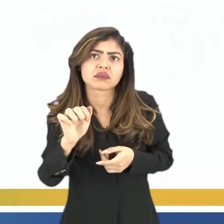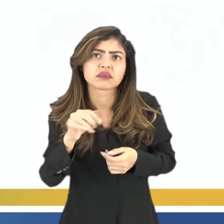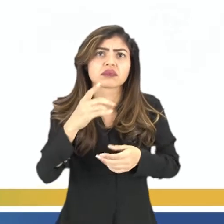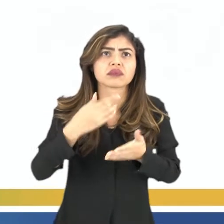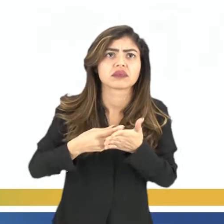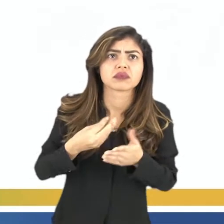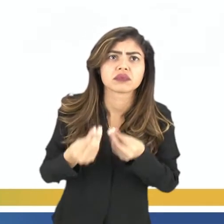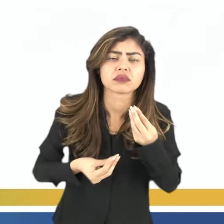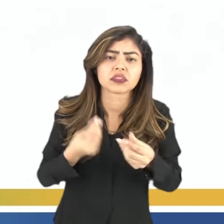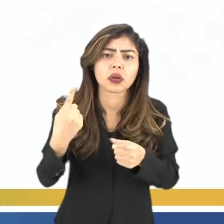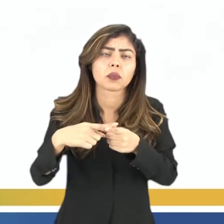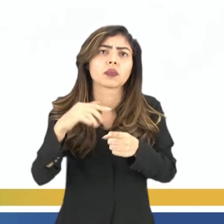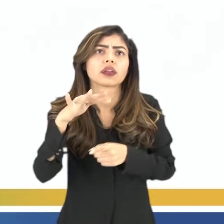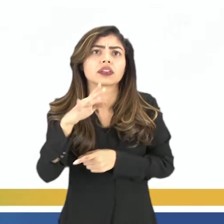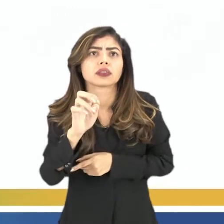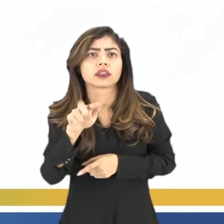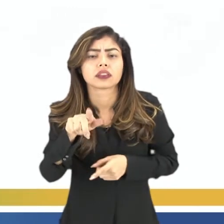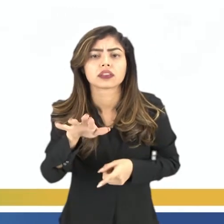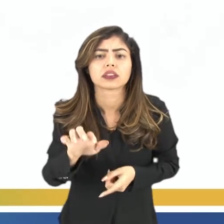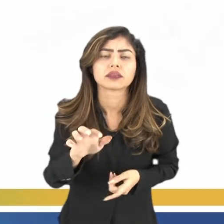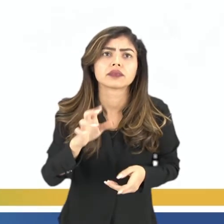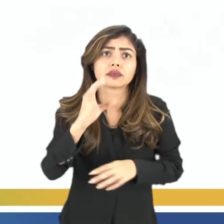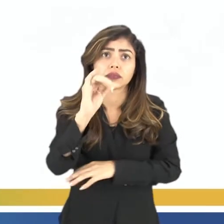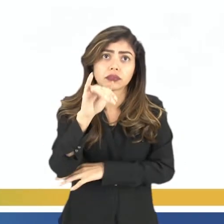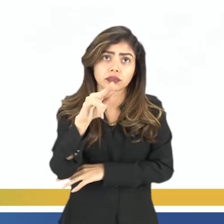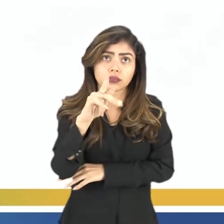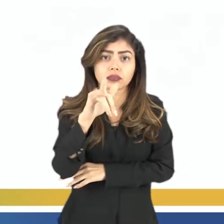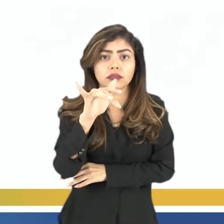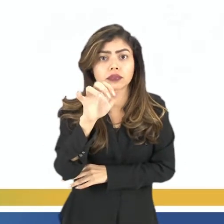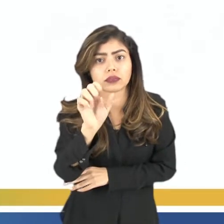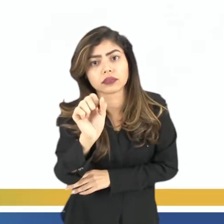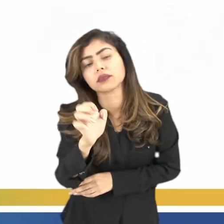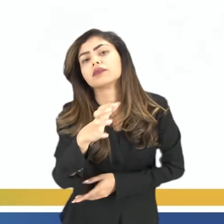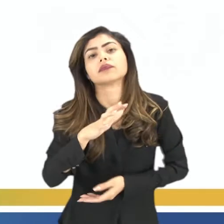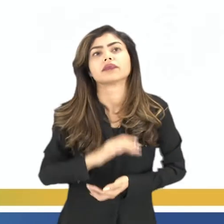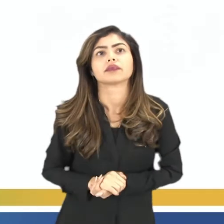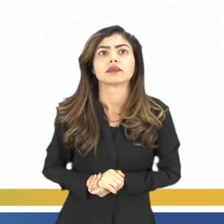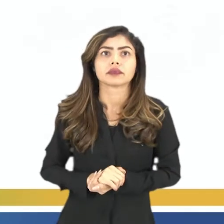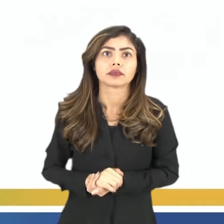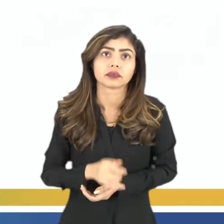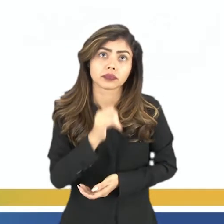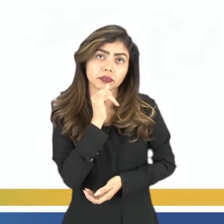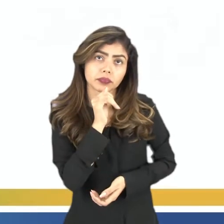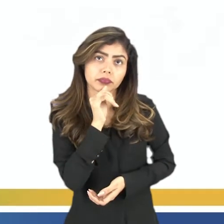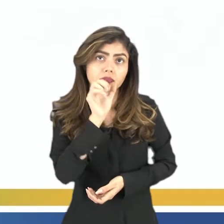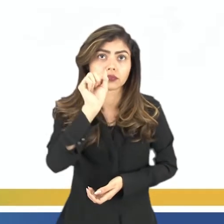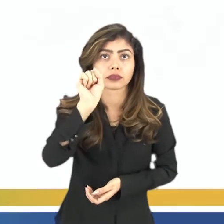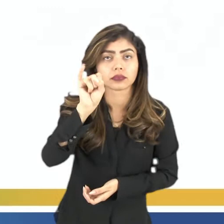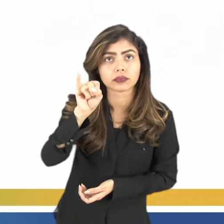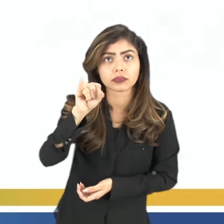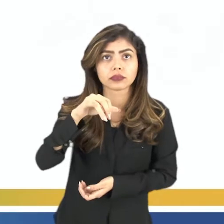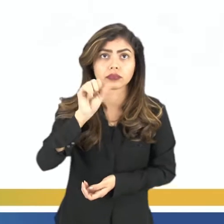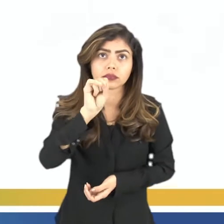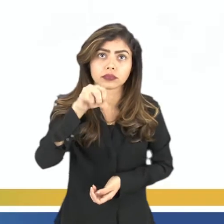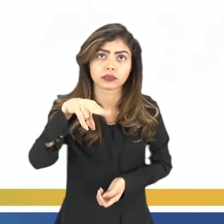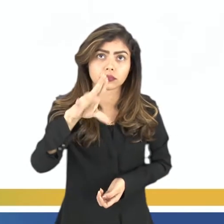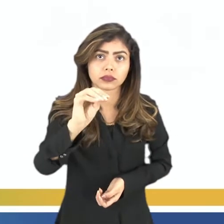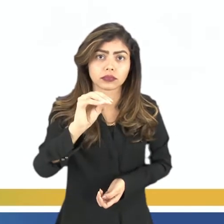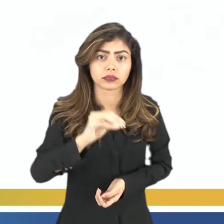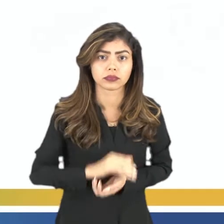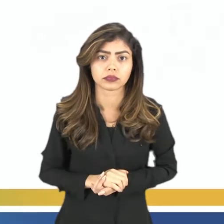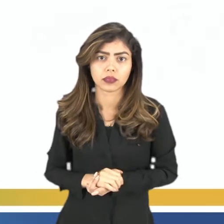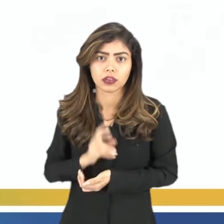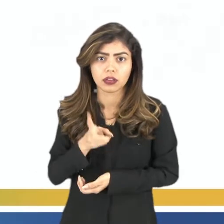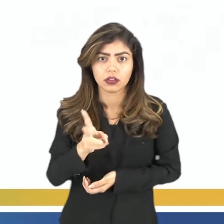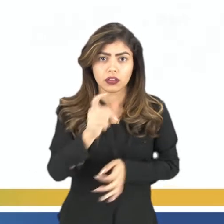debido que, puesto que. Las condicionales, por ejemplo, si, si no,